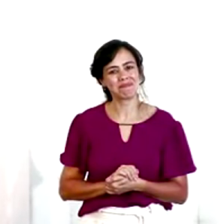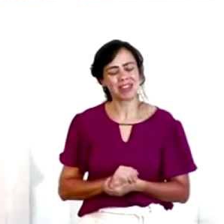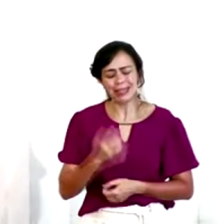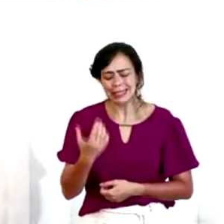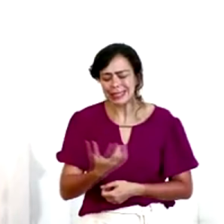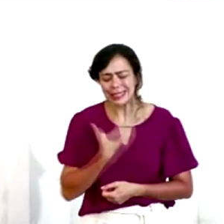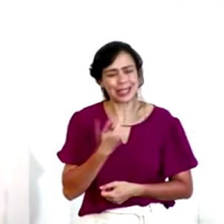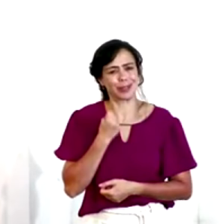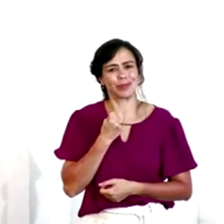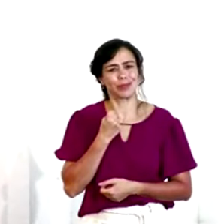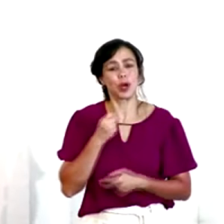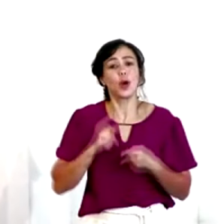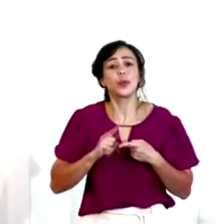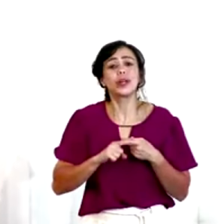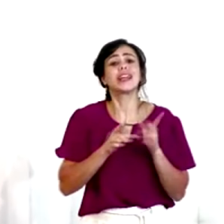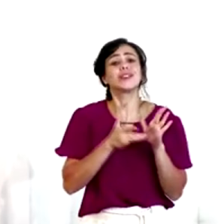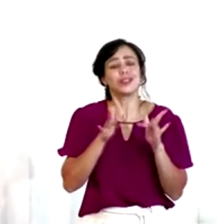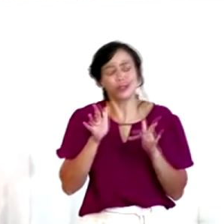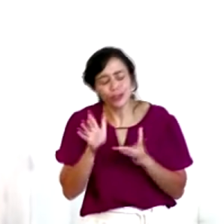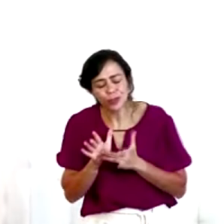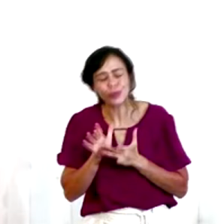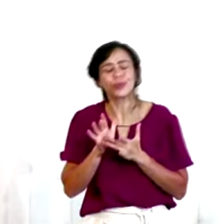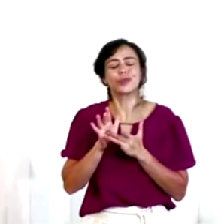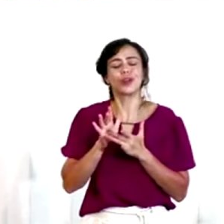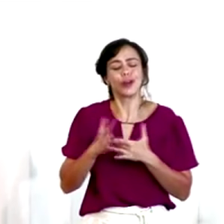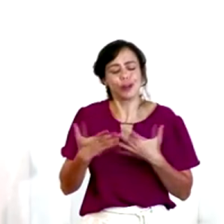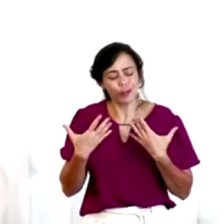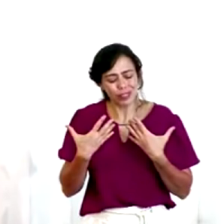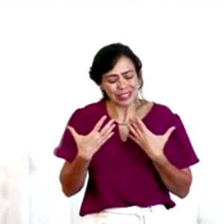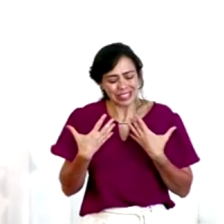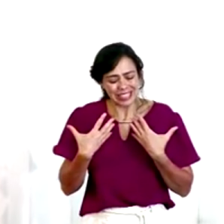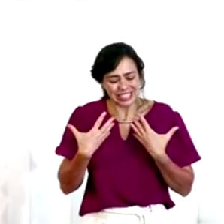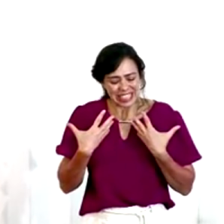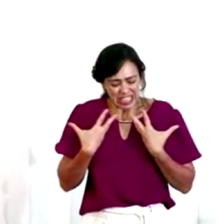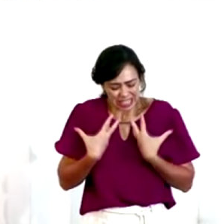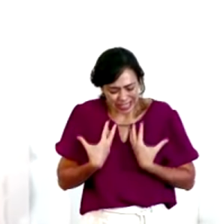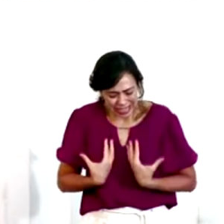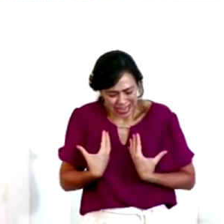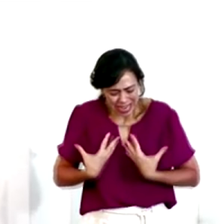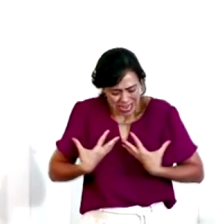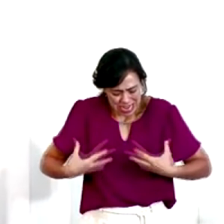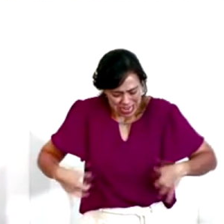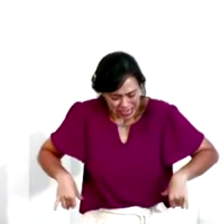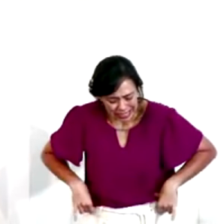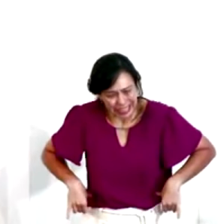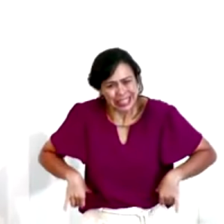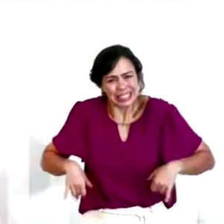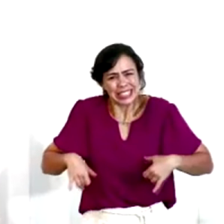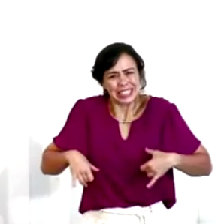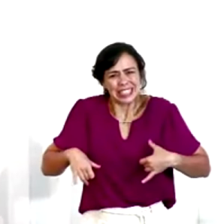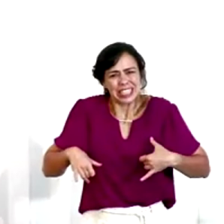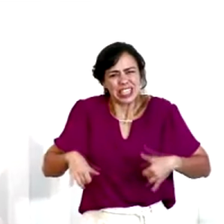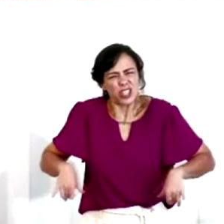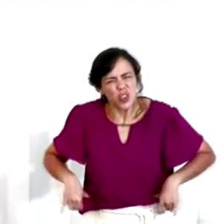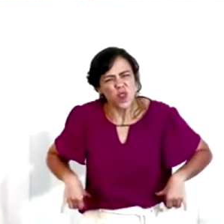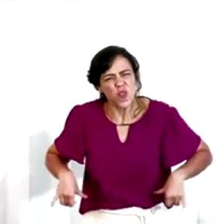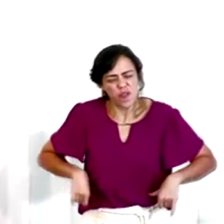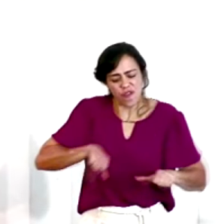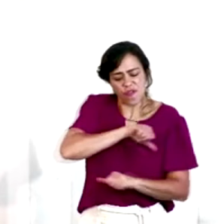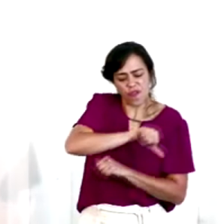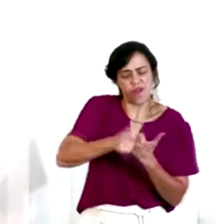Pelas suas pisaduras, nós fomos sarados. Ele é o